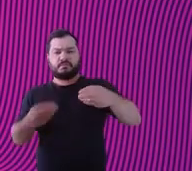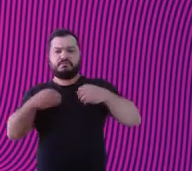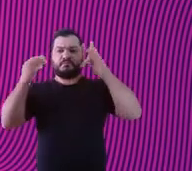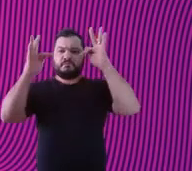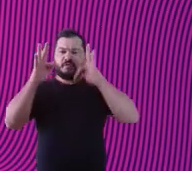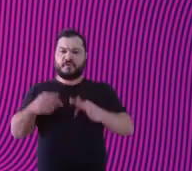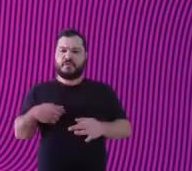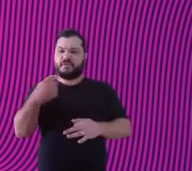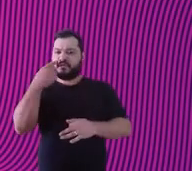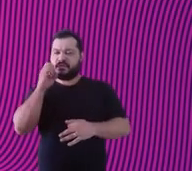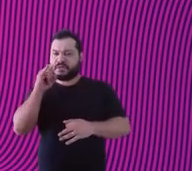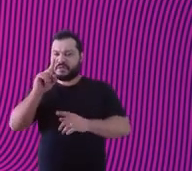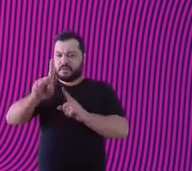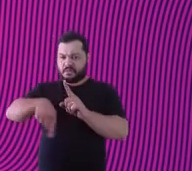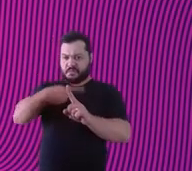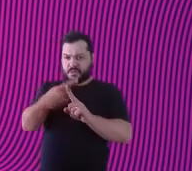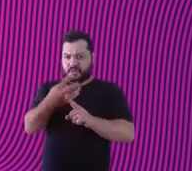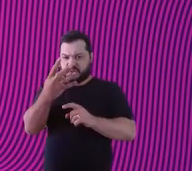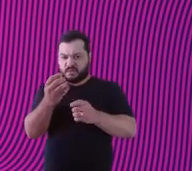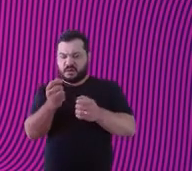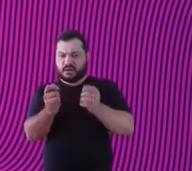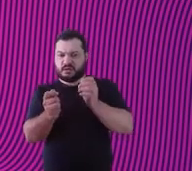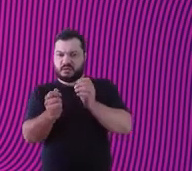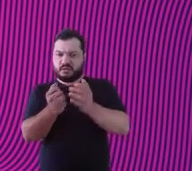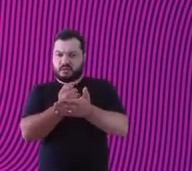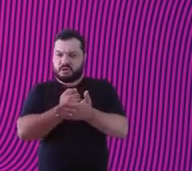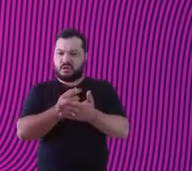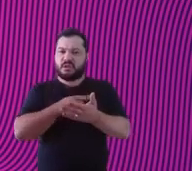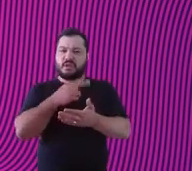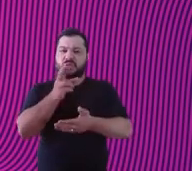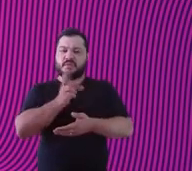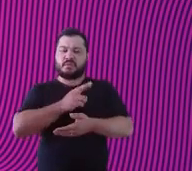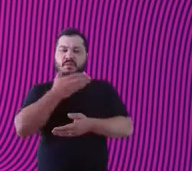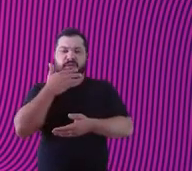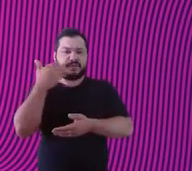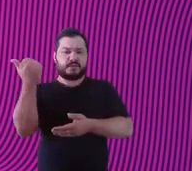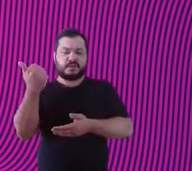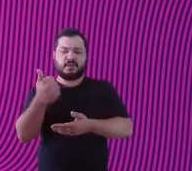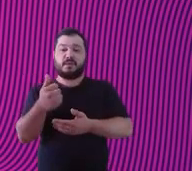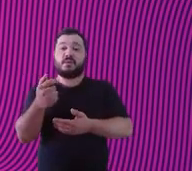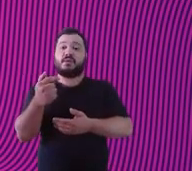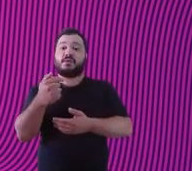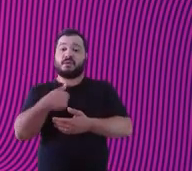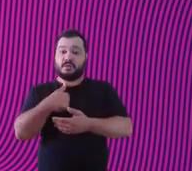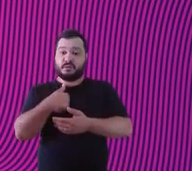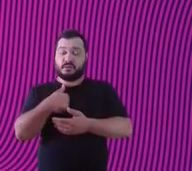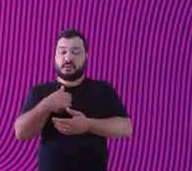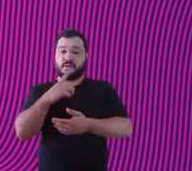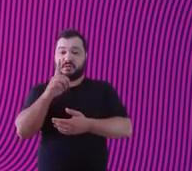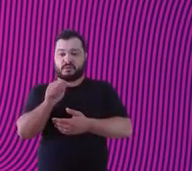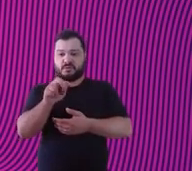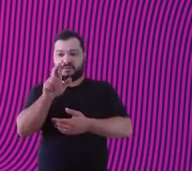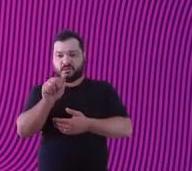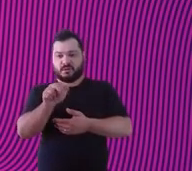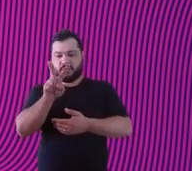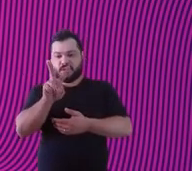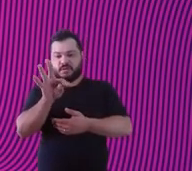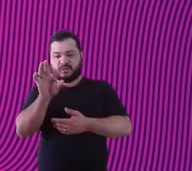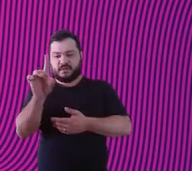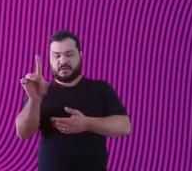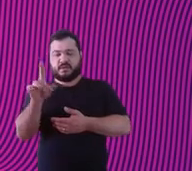se você adicionasse uma quarta droga ele tem uma resposta melhor os meus também passou a se é para beber a